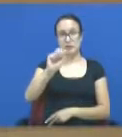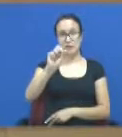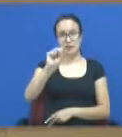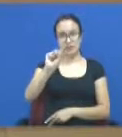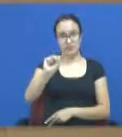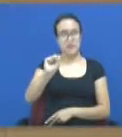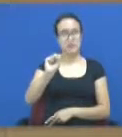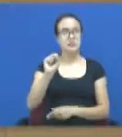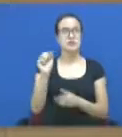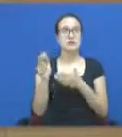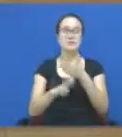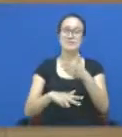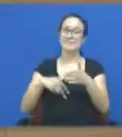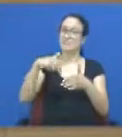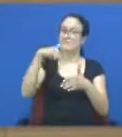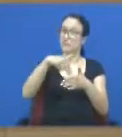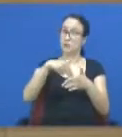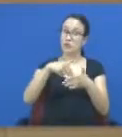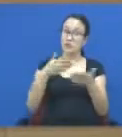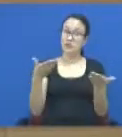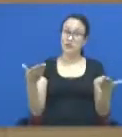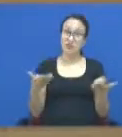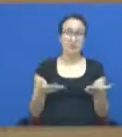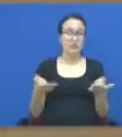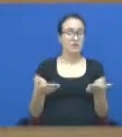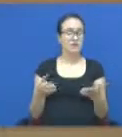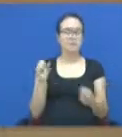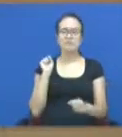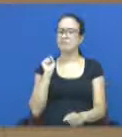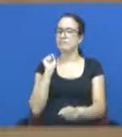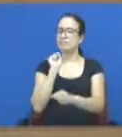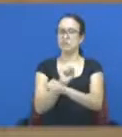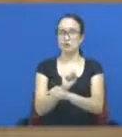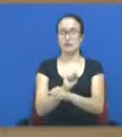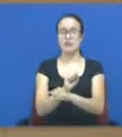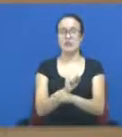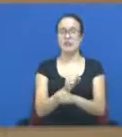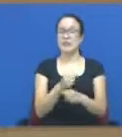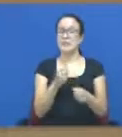a tribuna na ordem do dia é matéria adversa, matéria diferente do